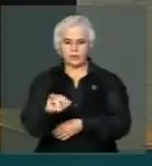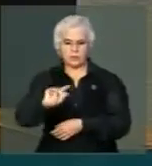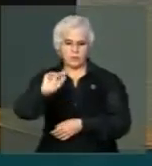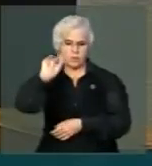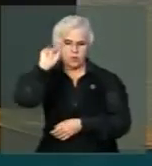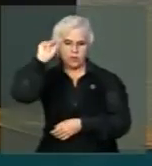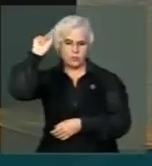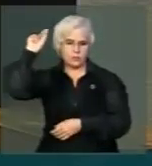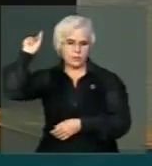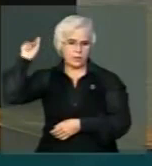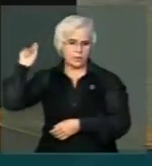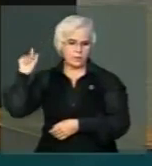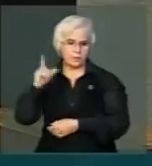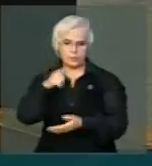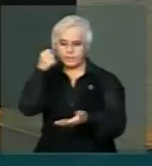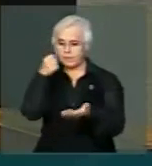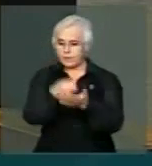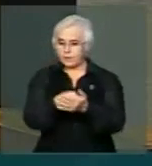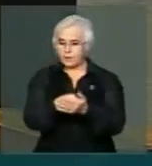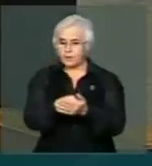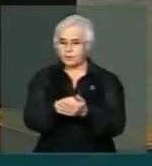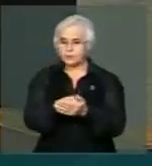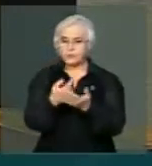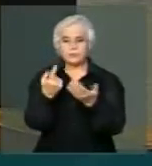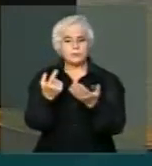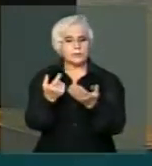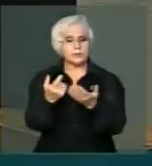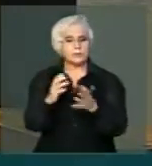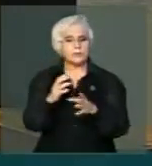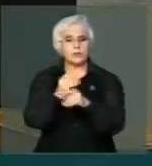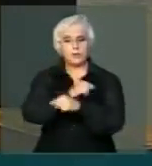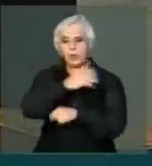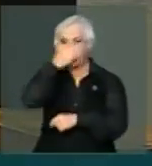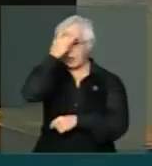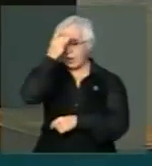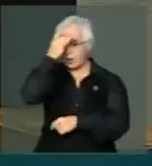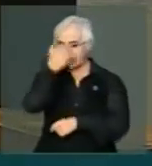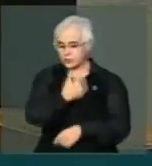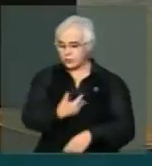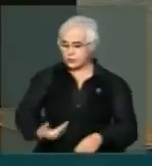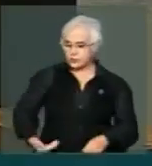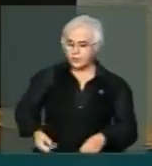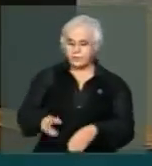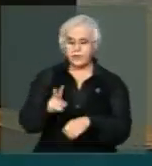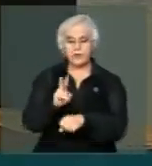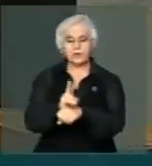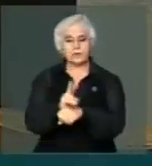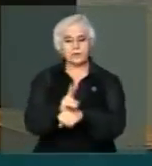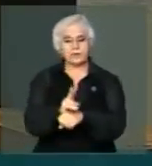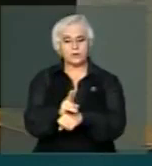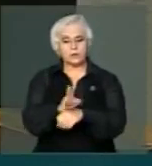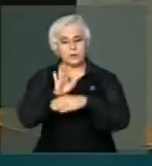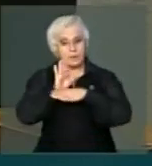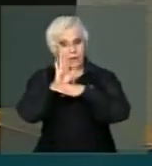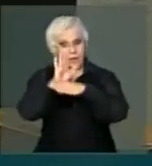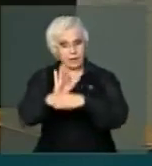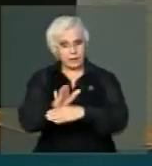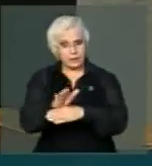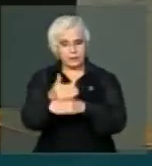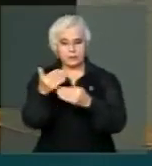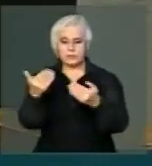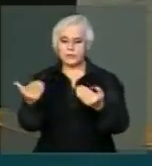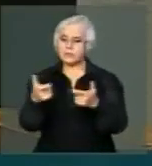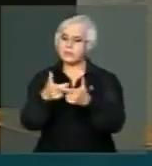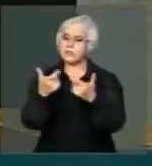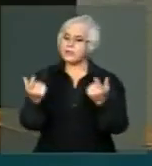Internacional, foi uma imposição de uma lógica de governabilidade para atender ao